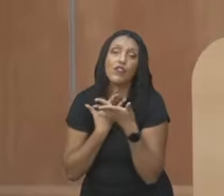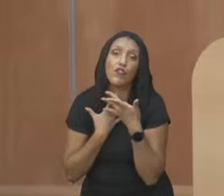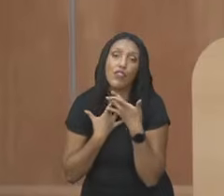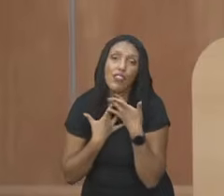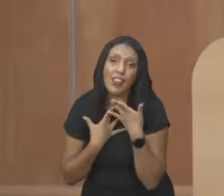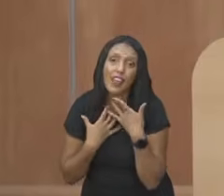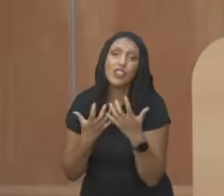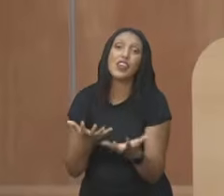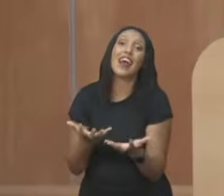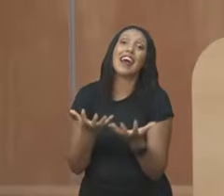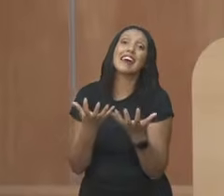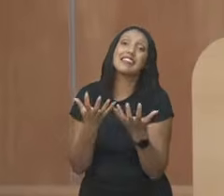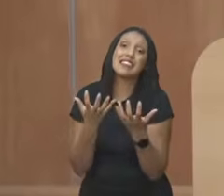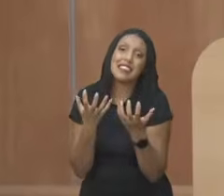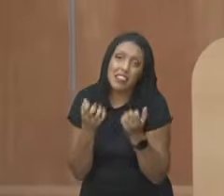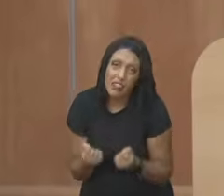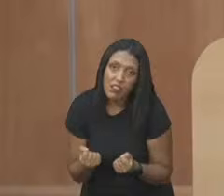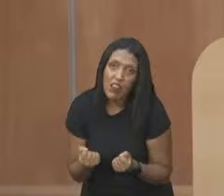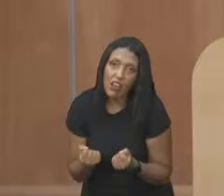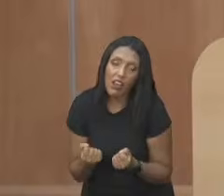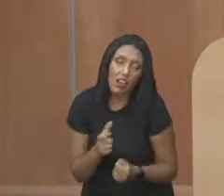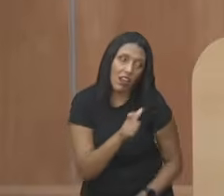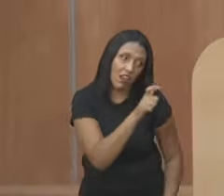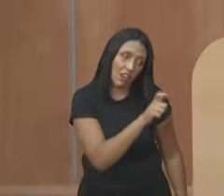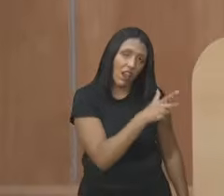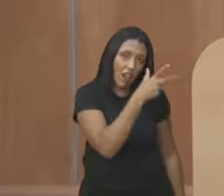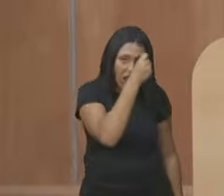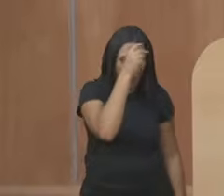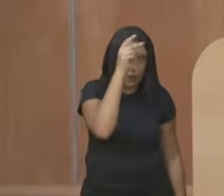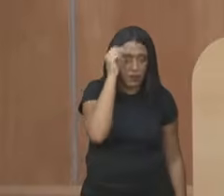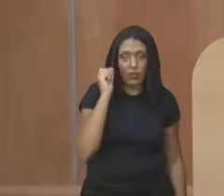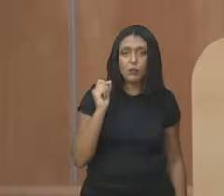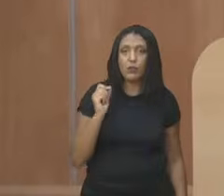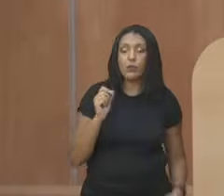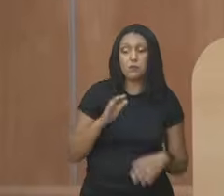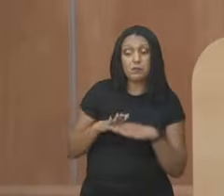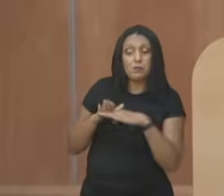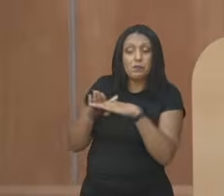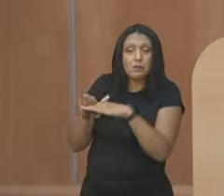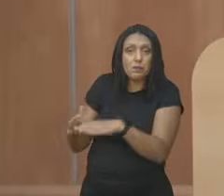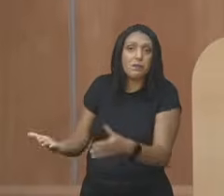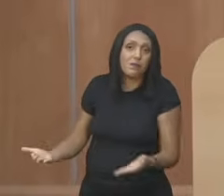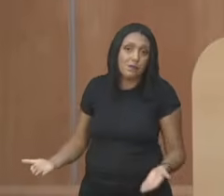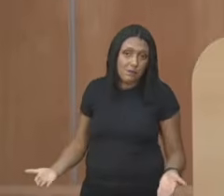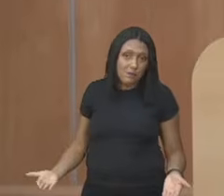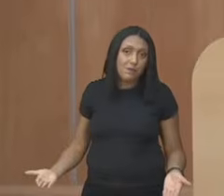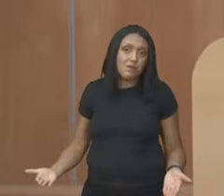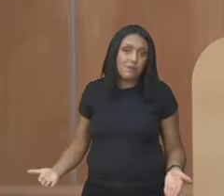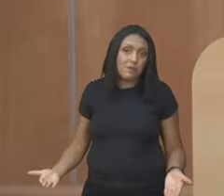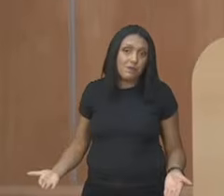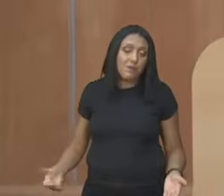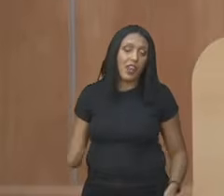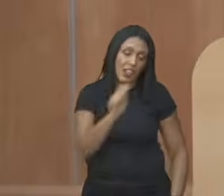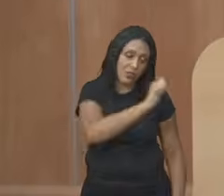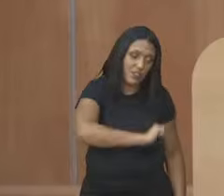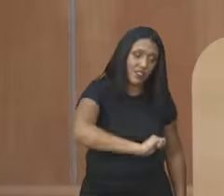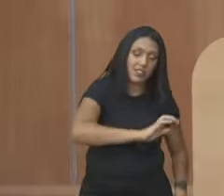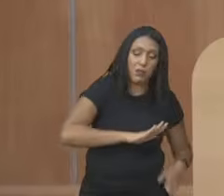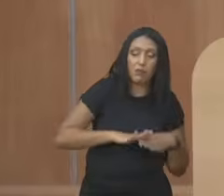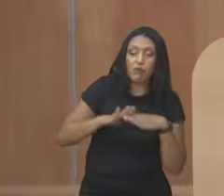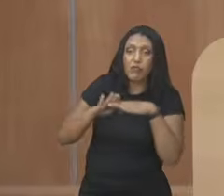que está adequado, está dentro das normas. Então, a gente percebe o quanto é